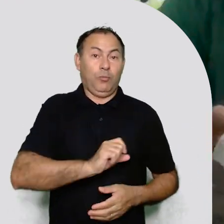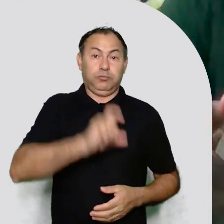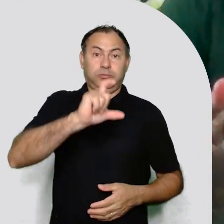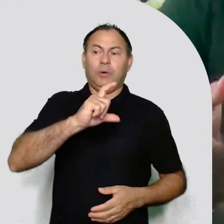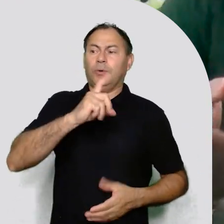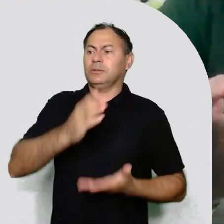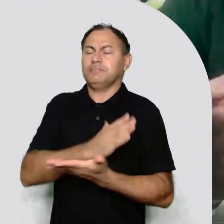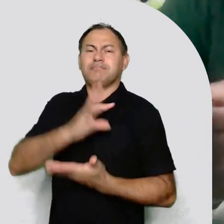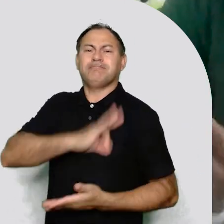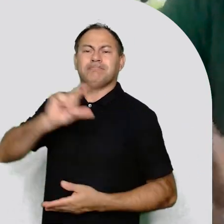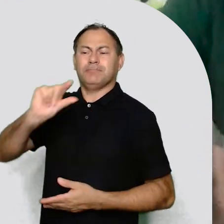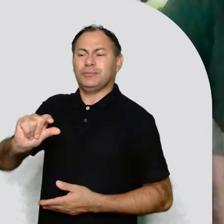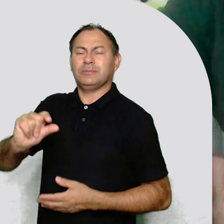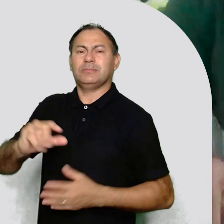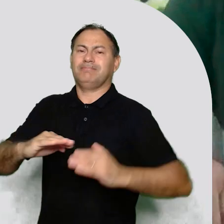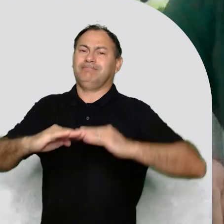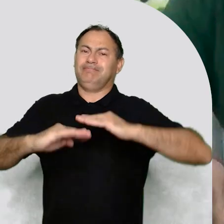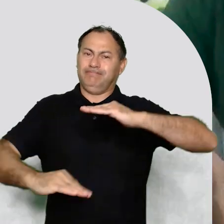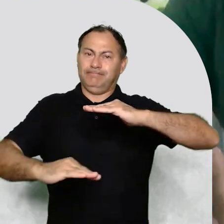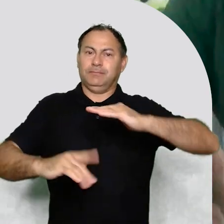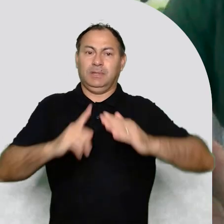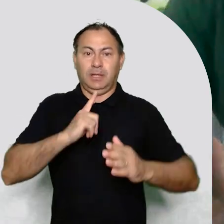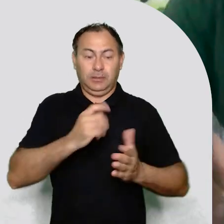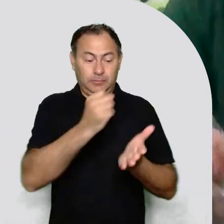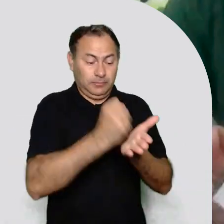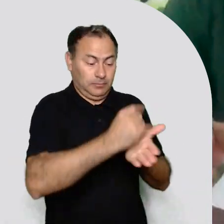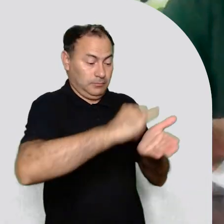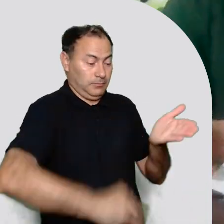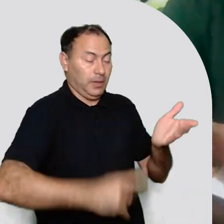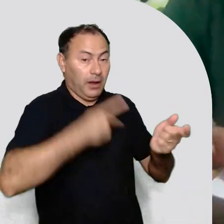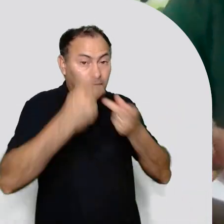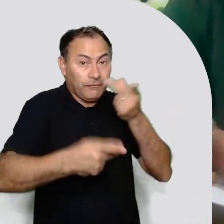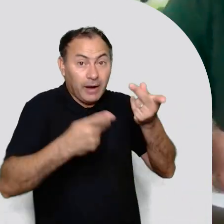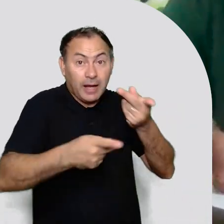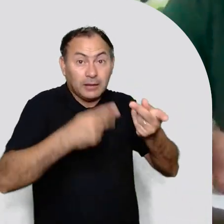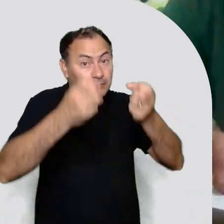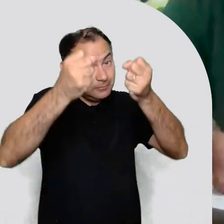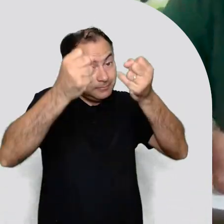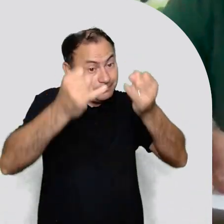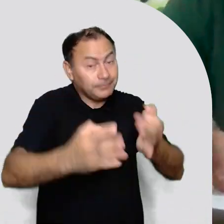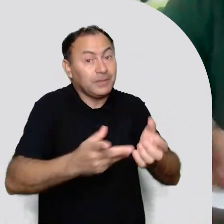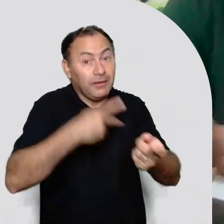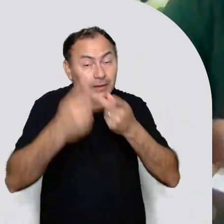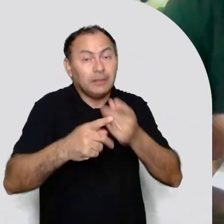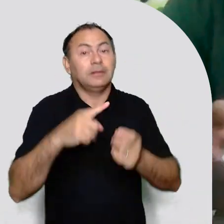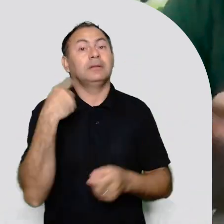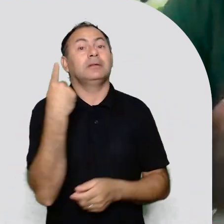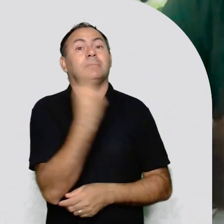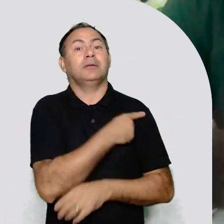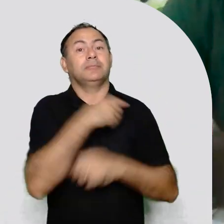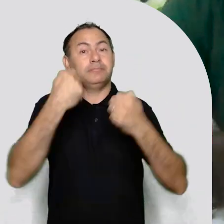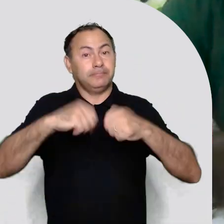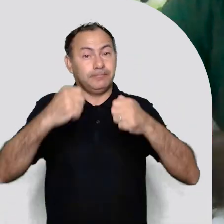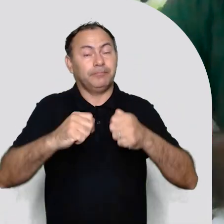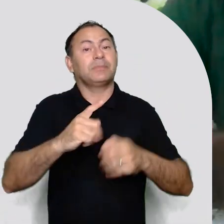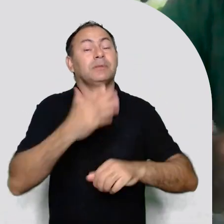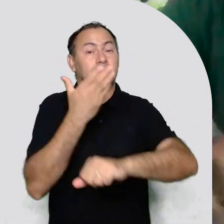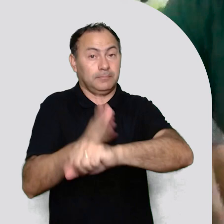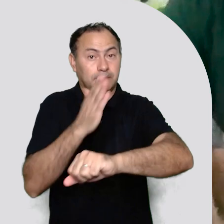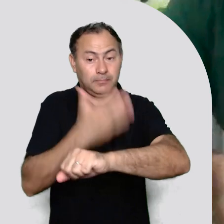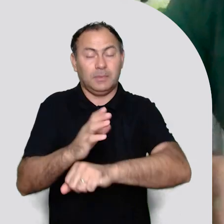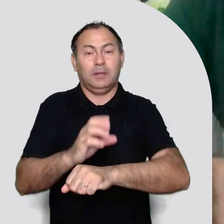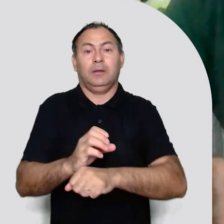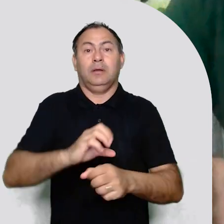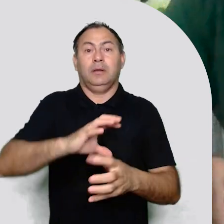né? Então, a gente tem aqui, e o documento nos fala muito sobre isso, né? A gente precisa de